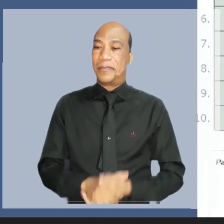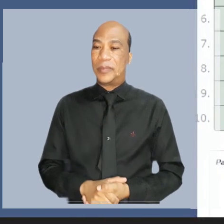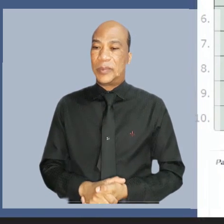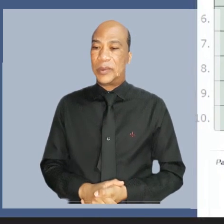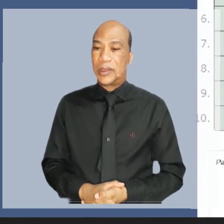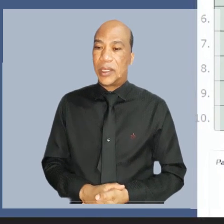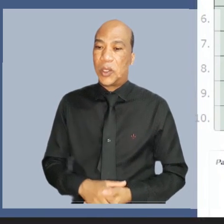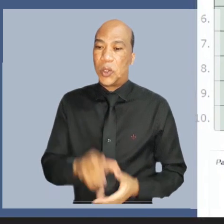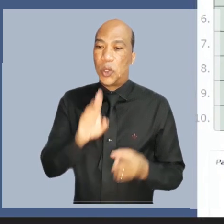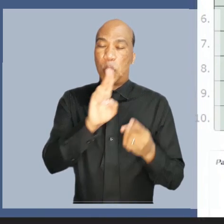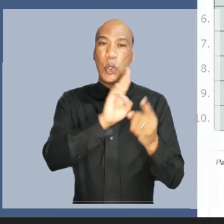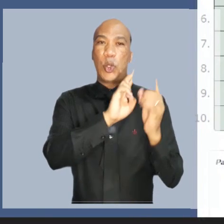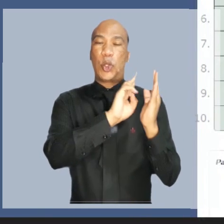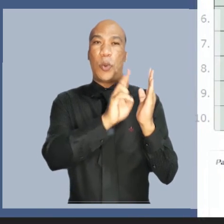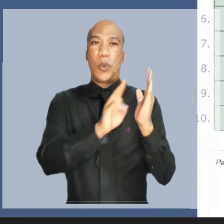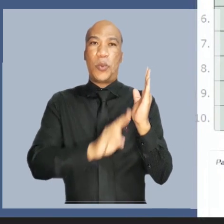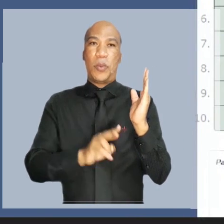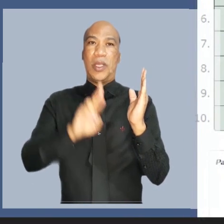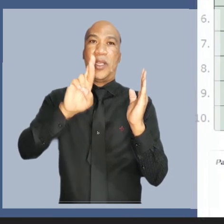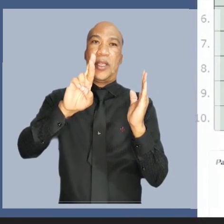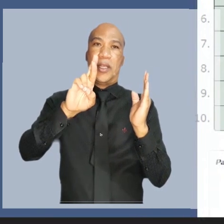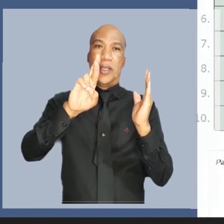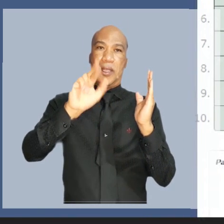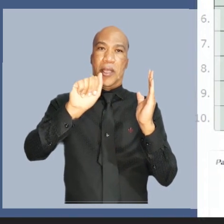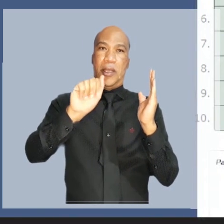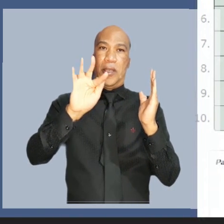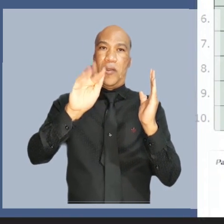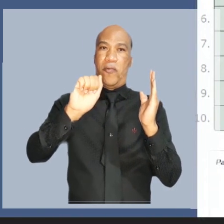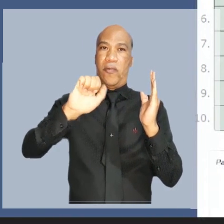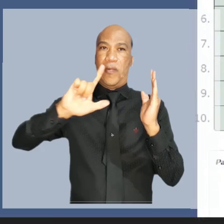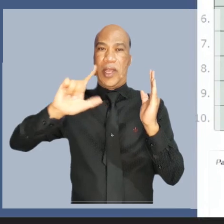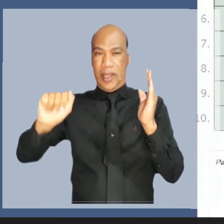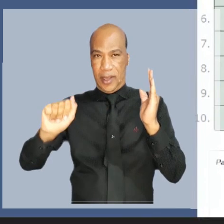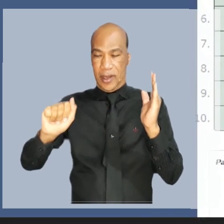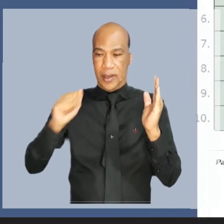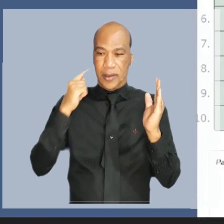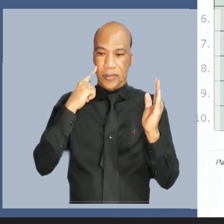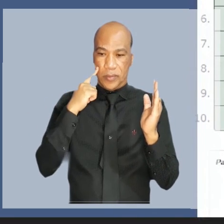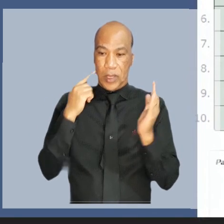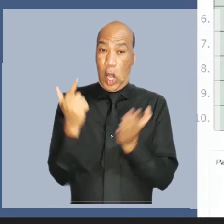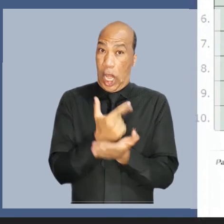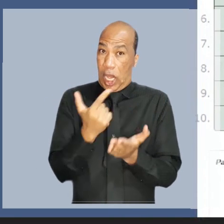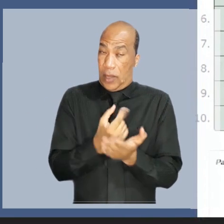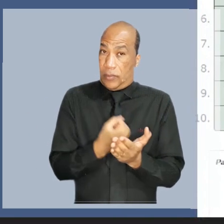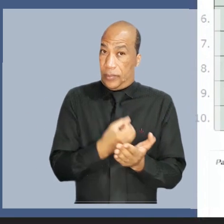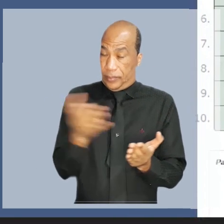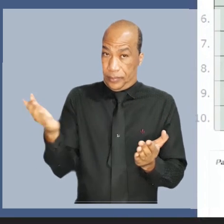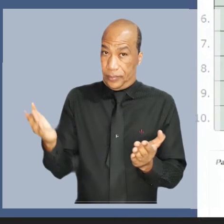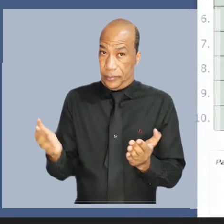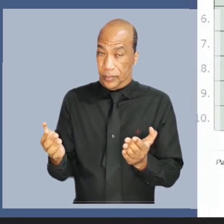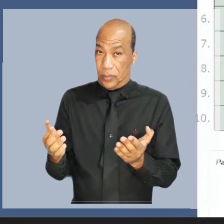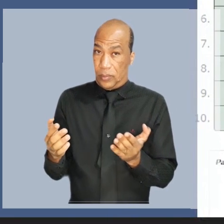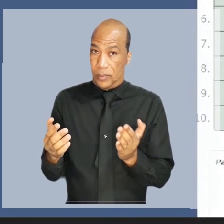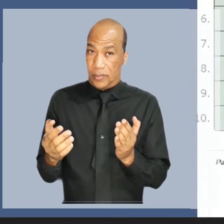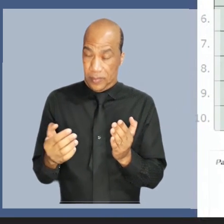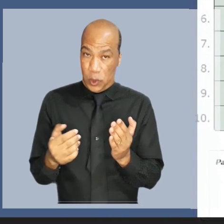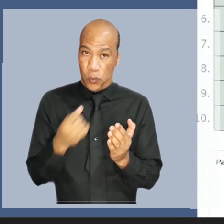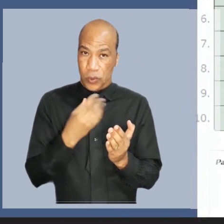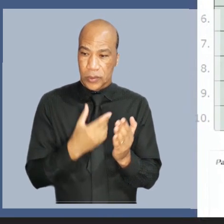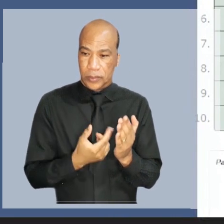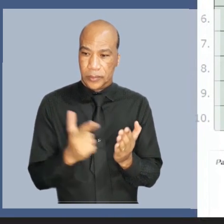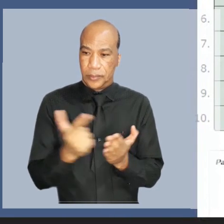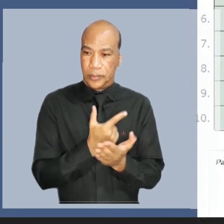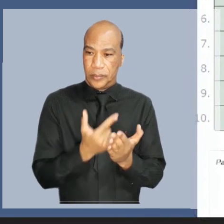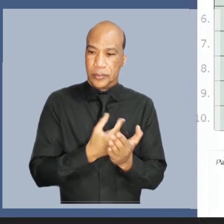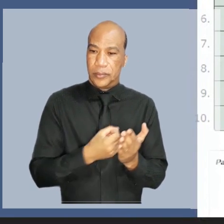acho que assim a gente vai na ordem, né? Então, primeiramente, vamos os 3 primeiros que vão receber o livro, o